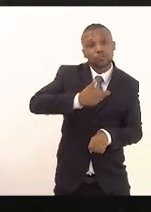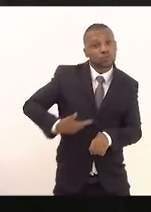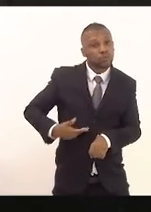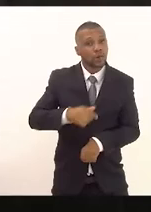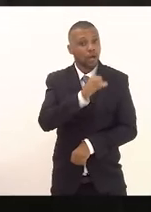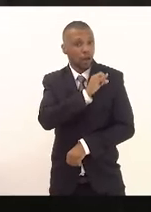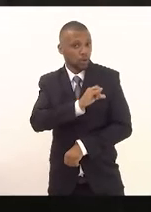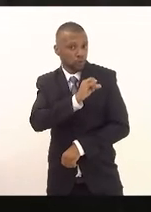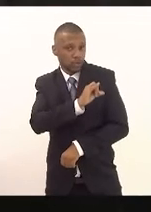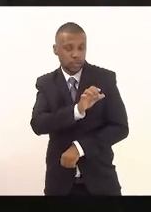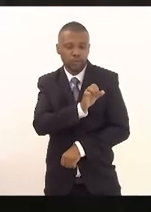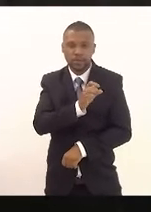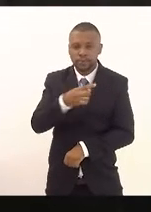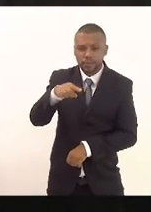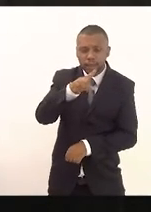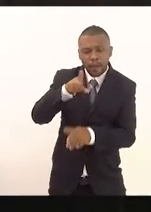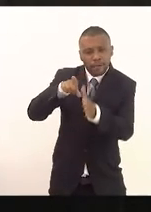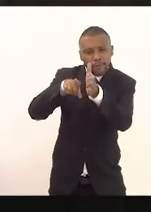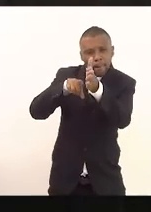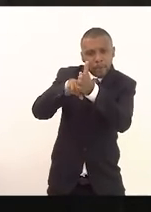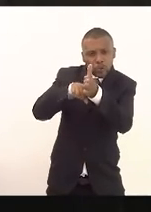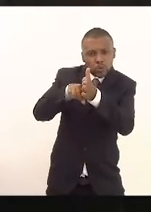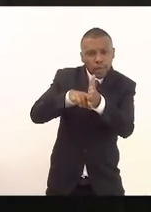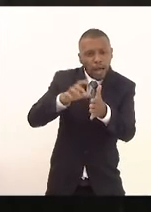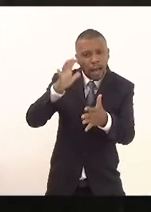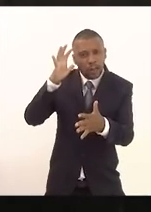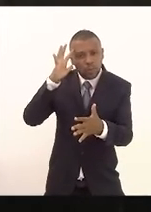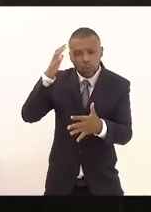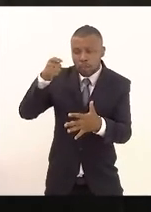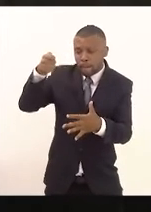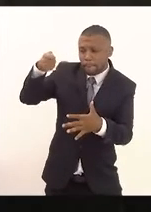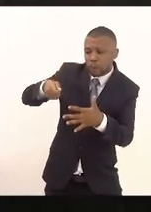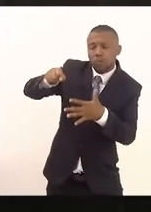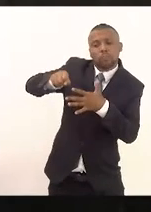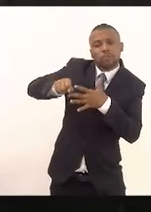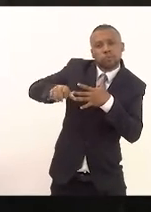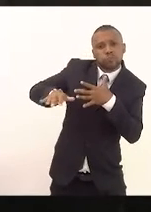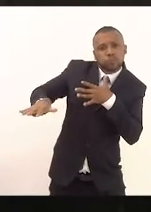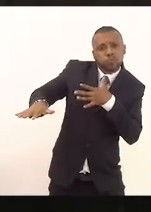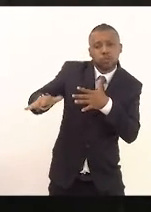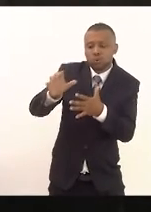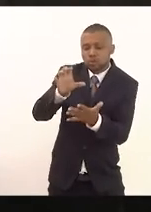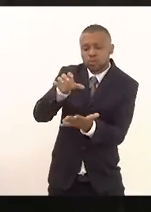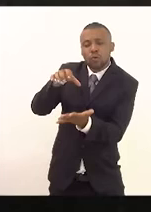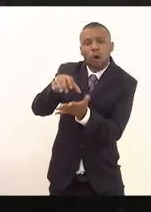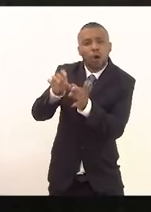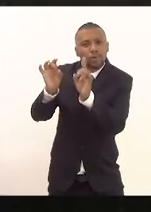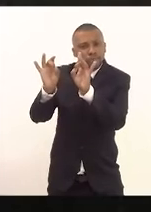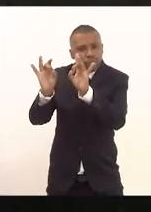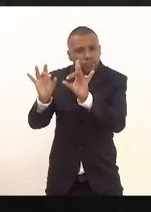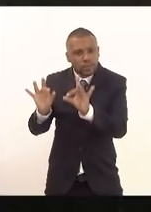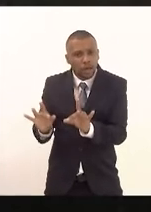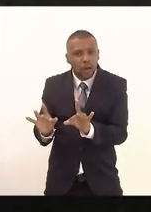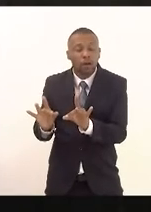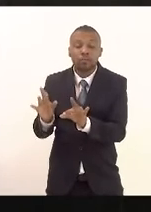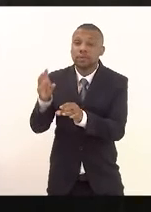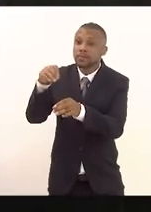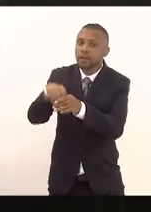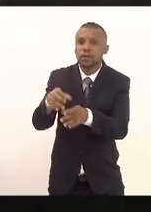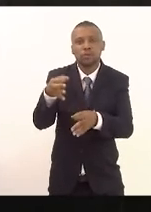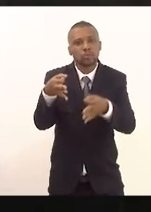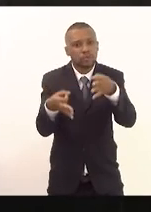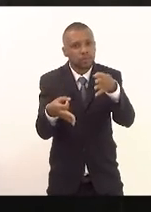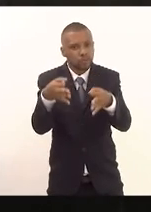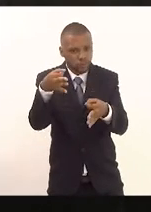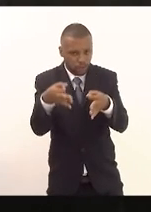consultar a jurisprudência do órgão especial do Tribunal de Justiça